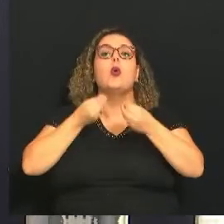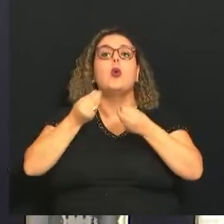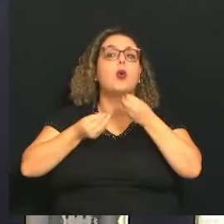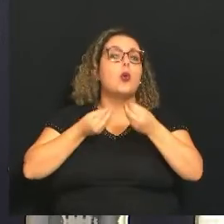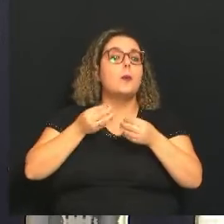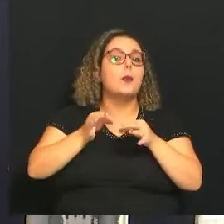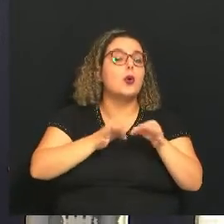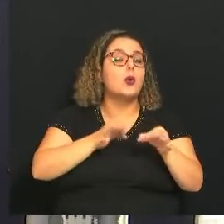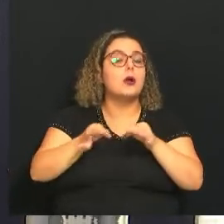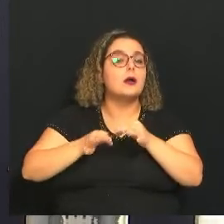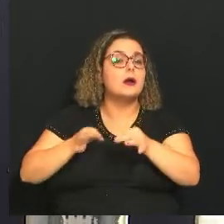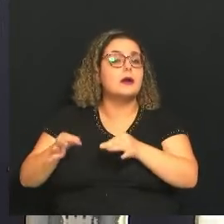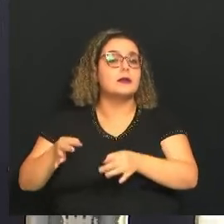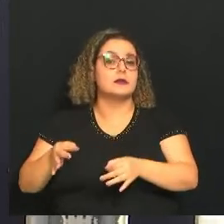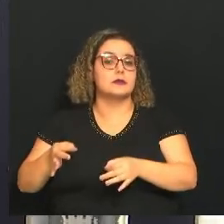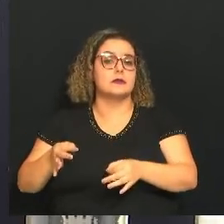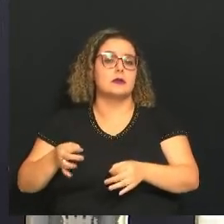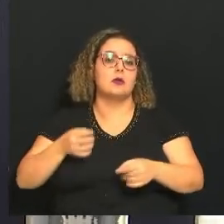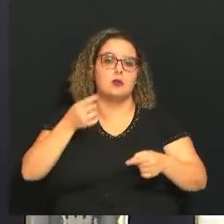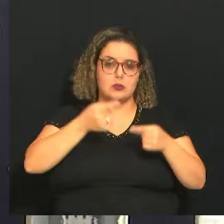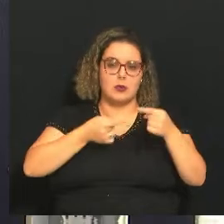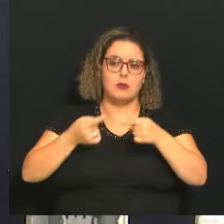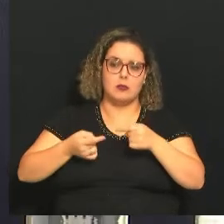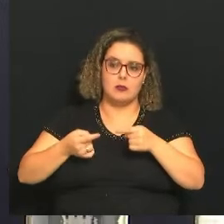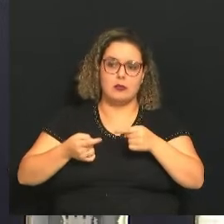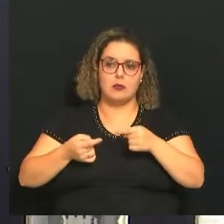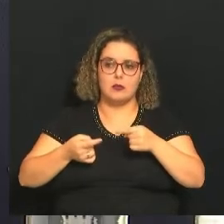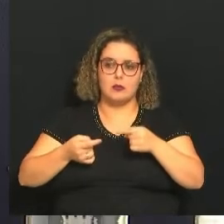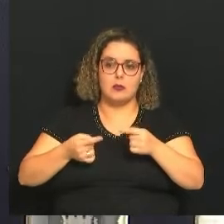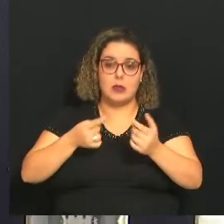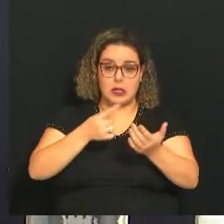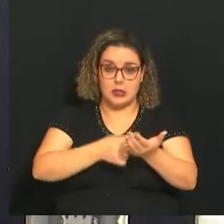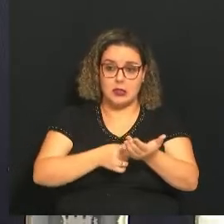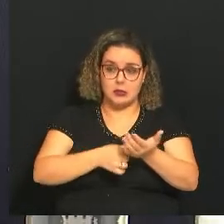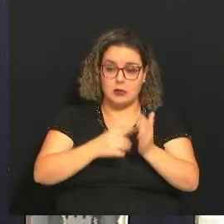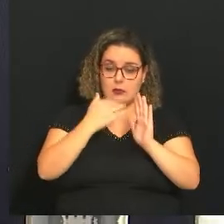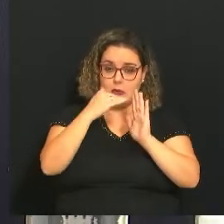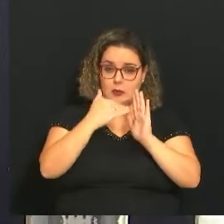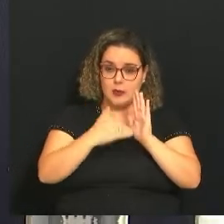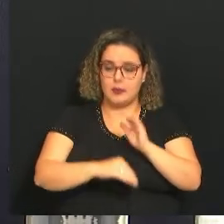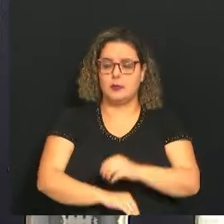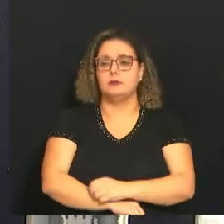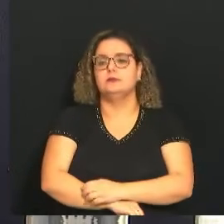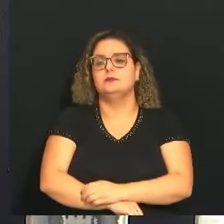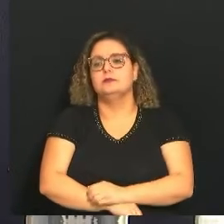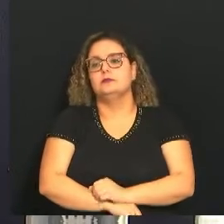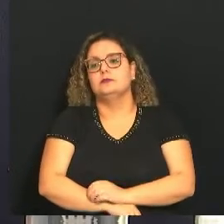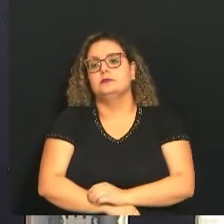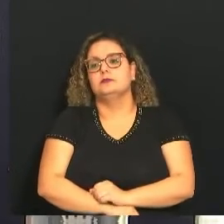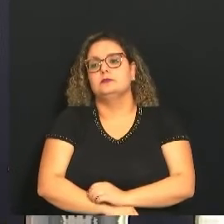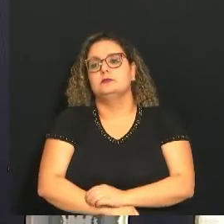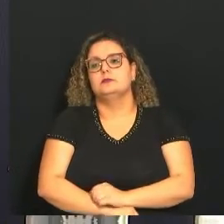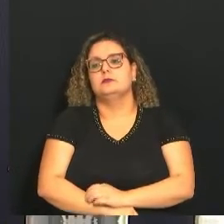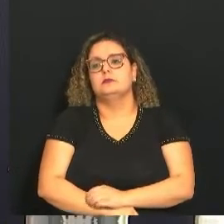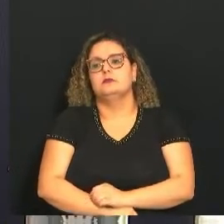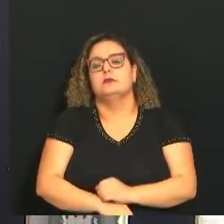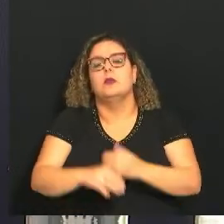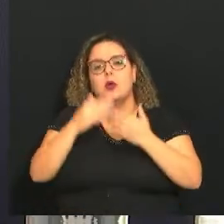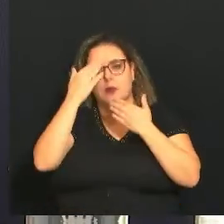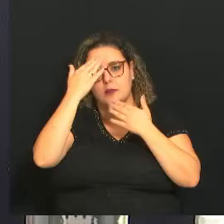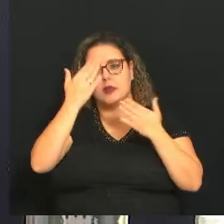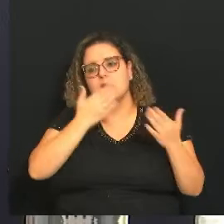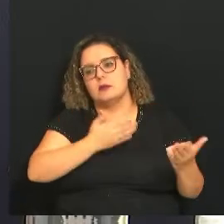organizar o debate em torno dessa agenda, né, em torno dessa pauta. Obrigada mesmo pela sua